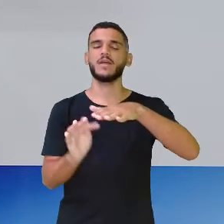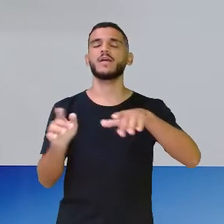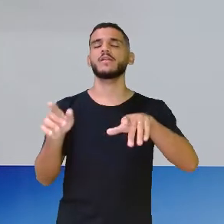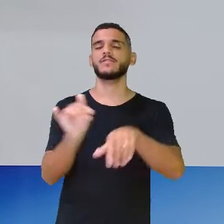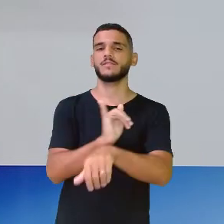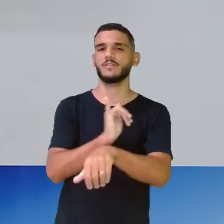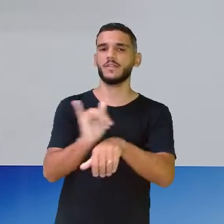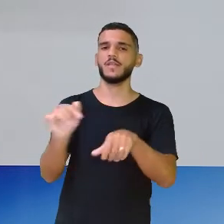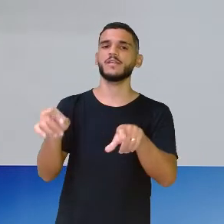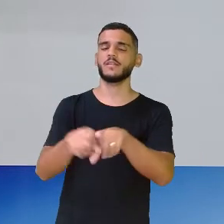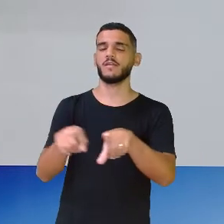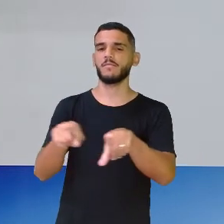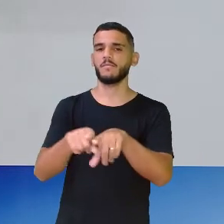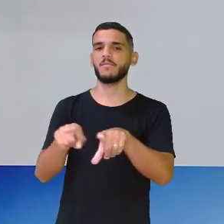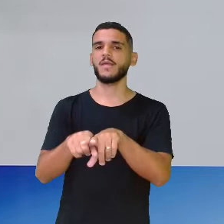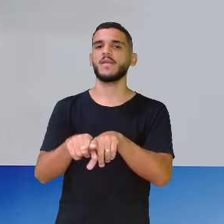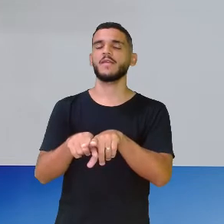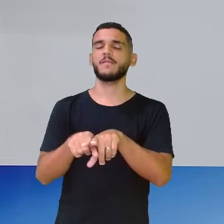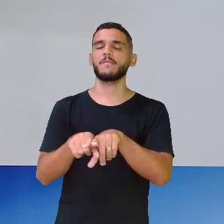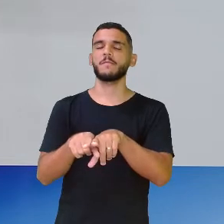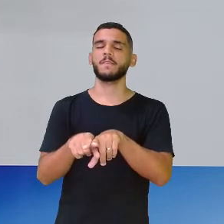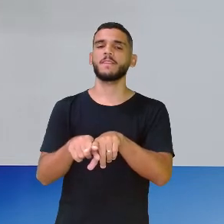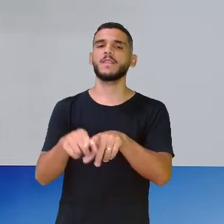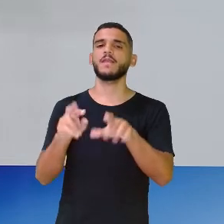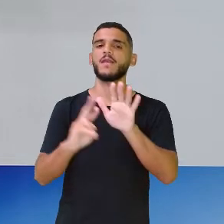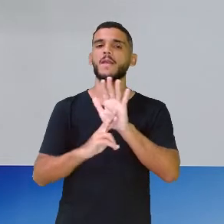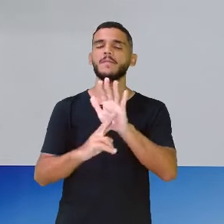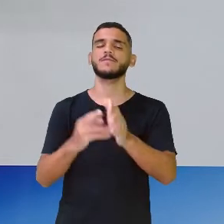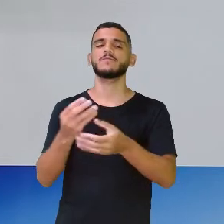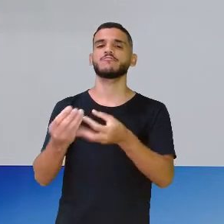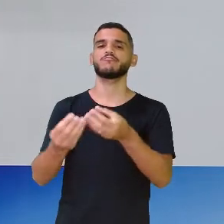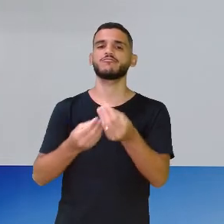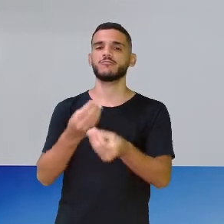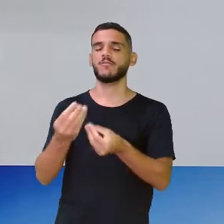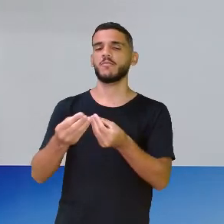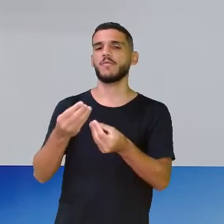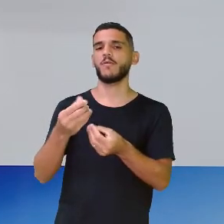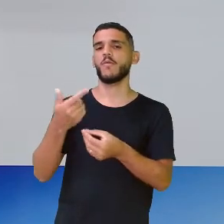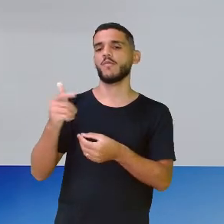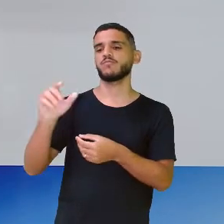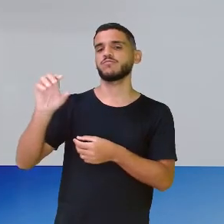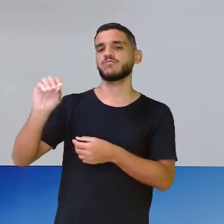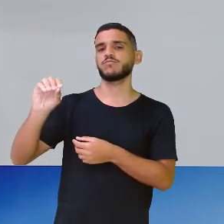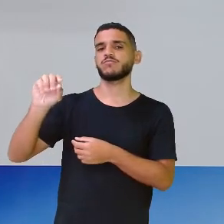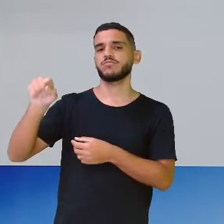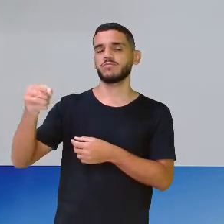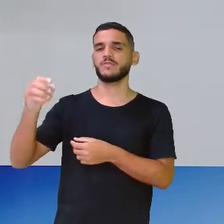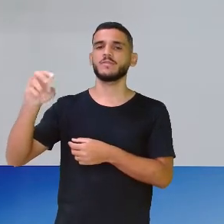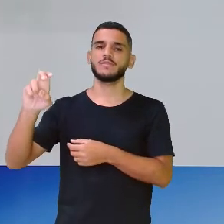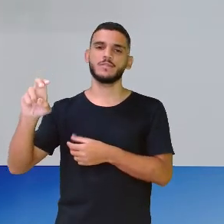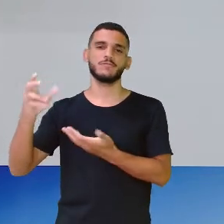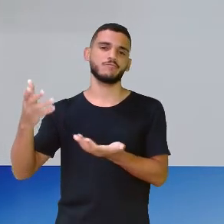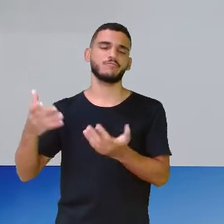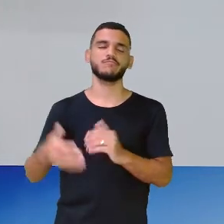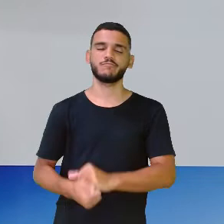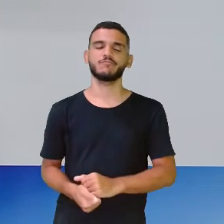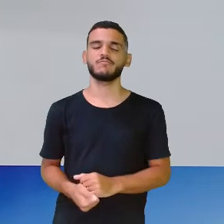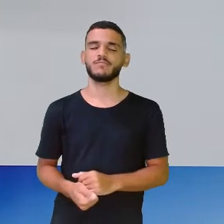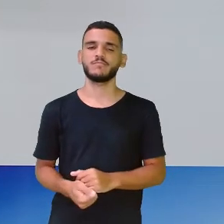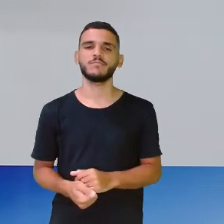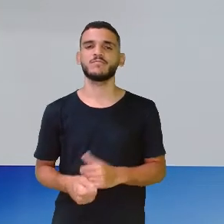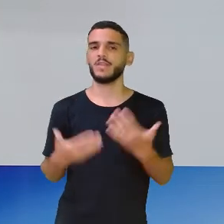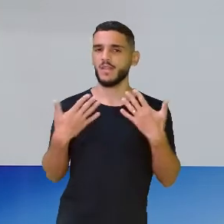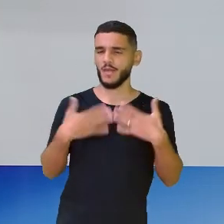forma fracionária, elas podem ser representadas por números decimais. Tranquilo até